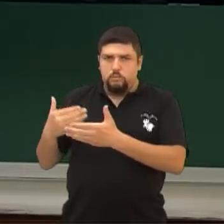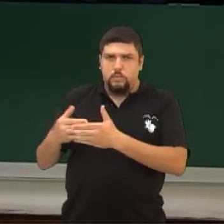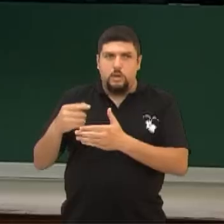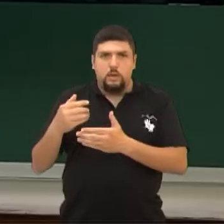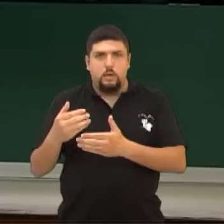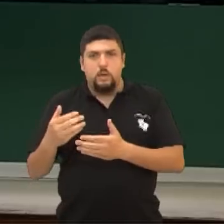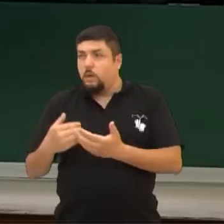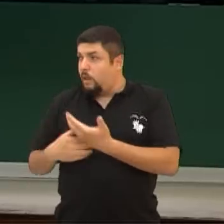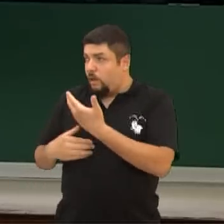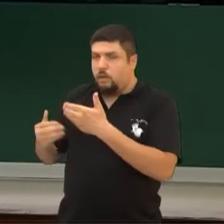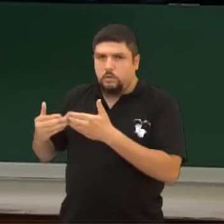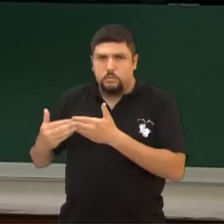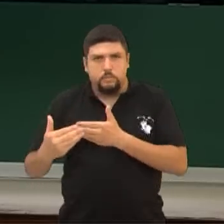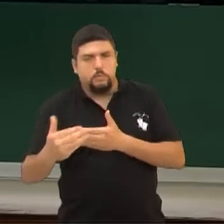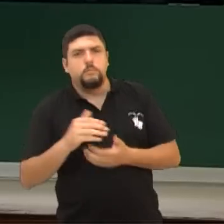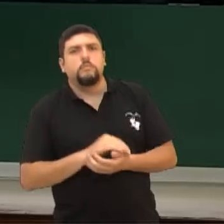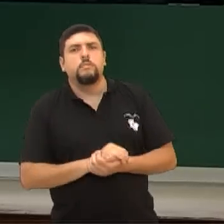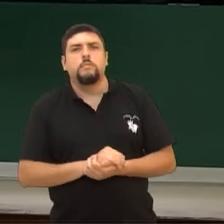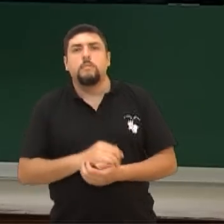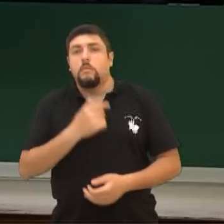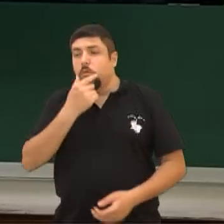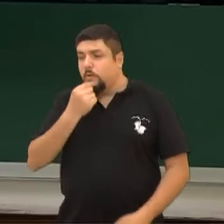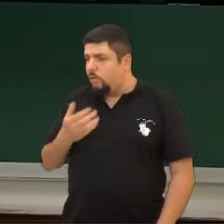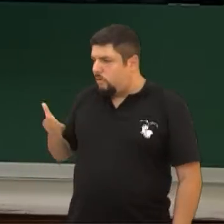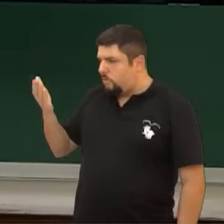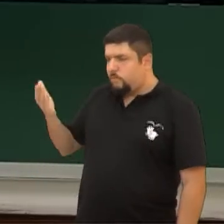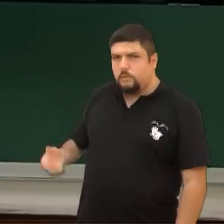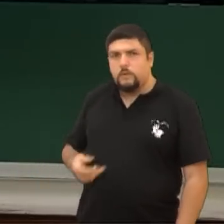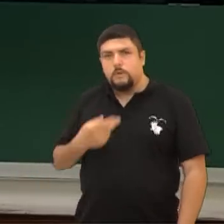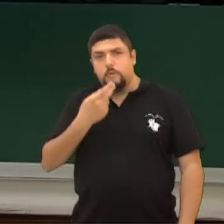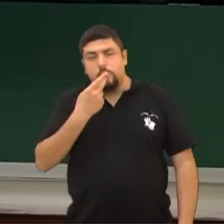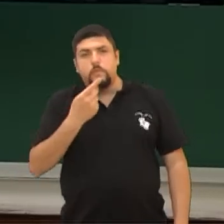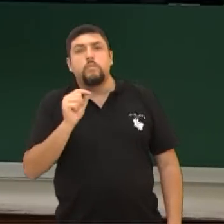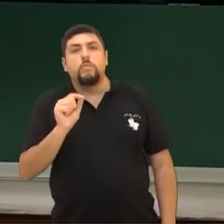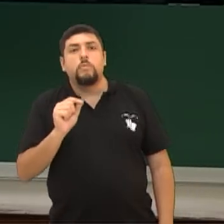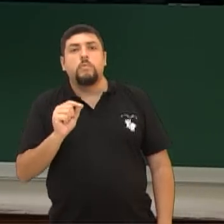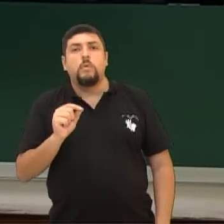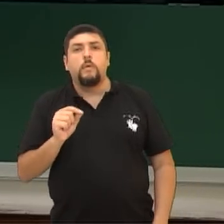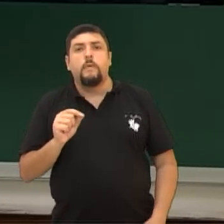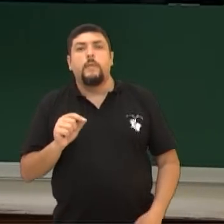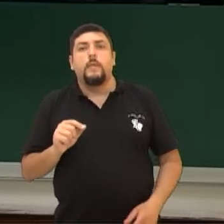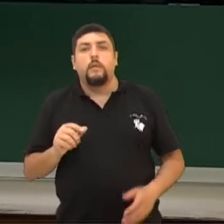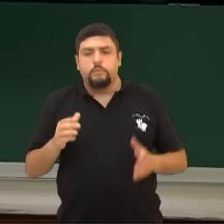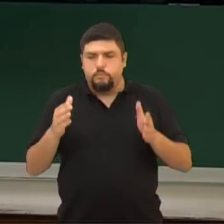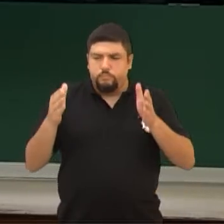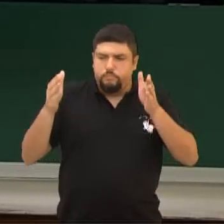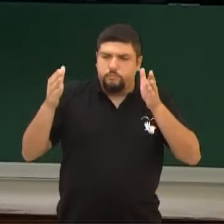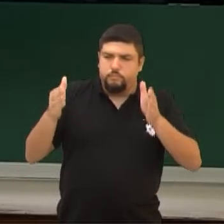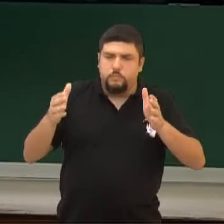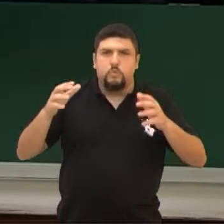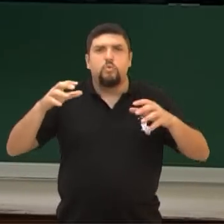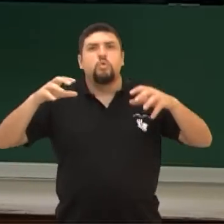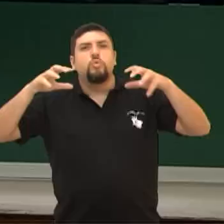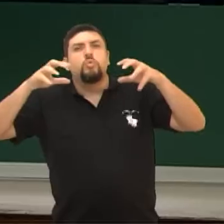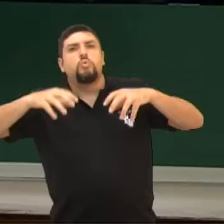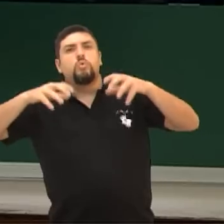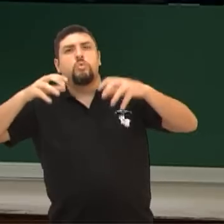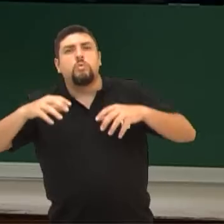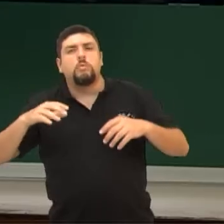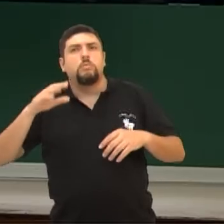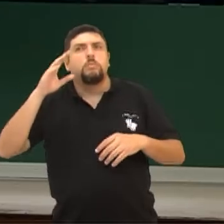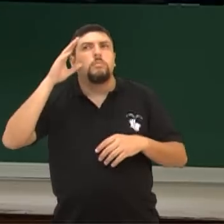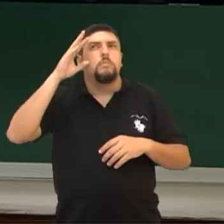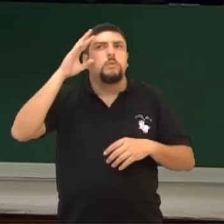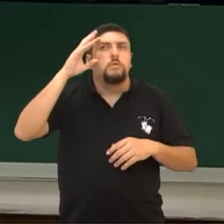daquela, o Marcelo Rezende falava que a estação chuvosa, como seria que seria daqui